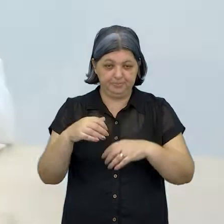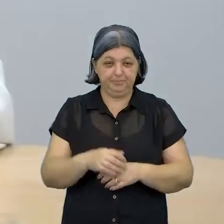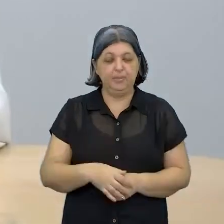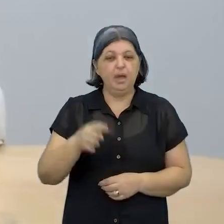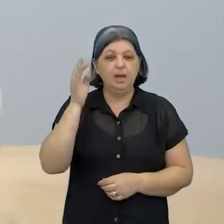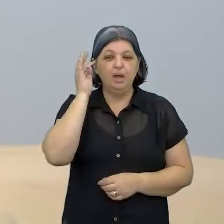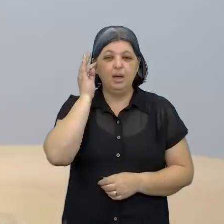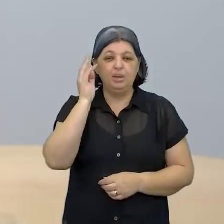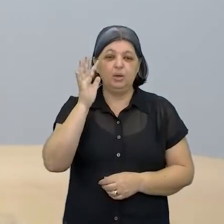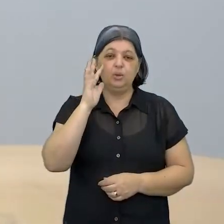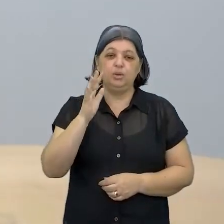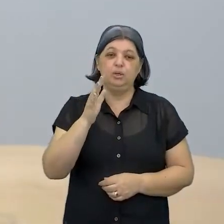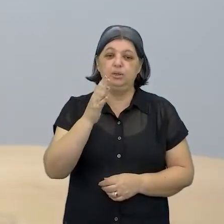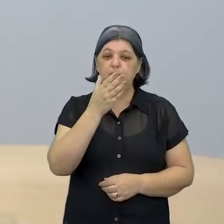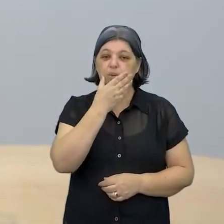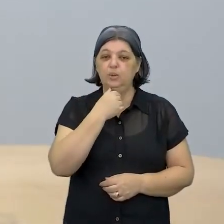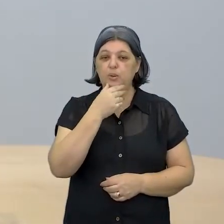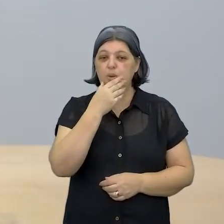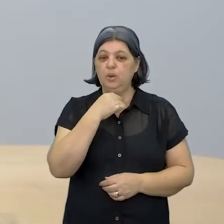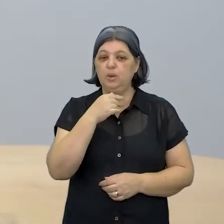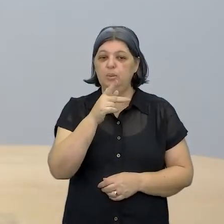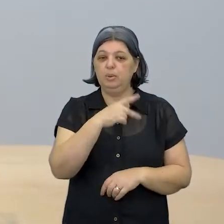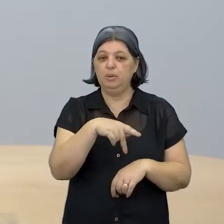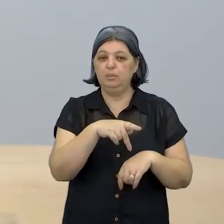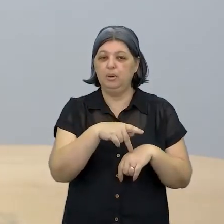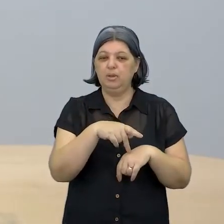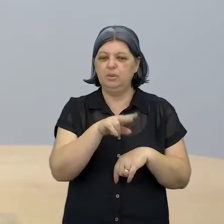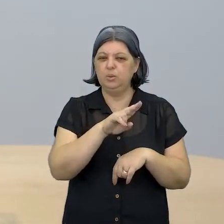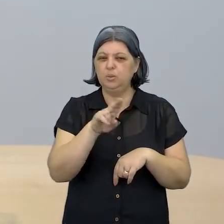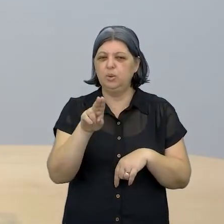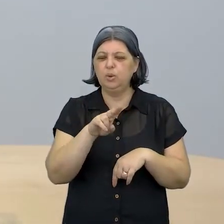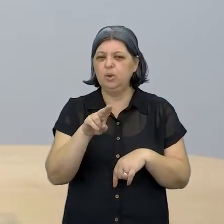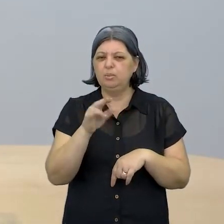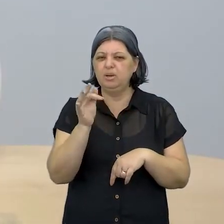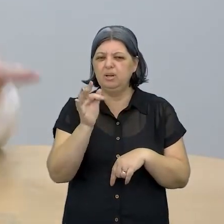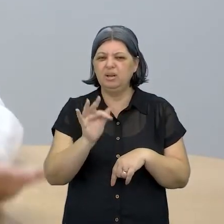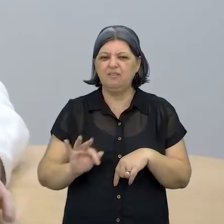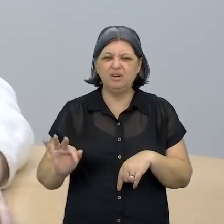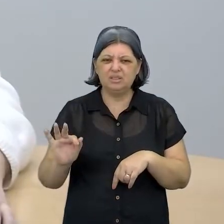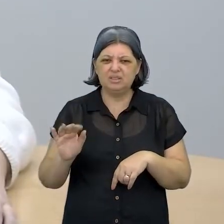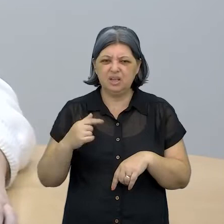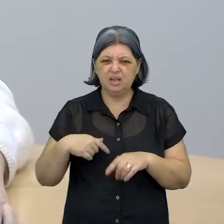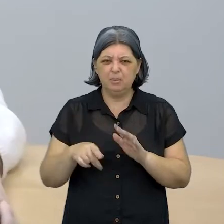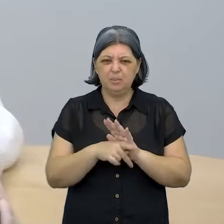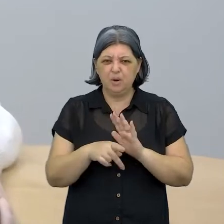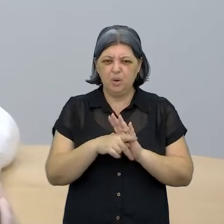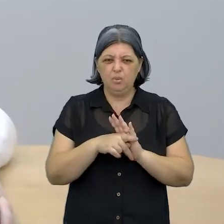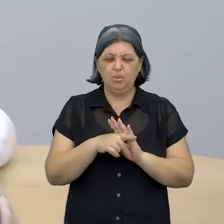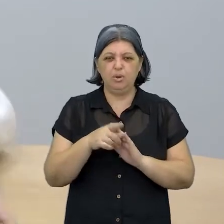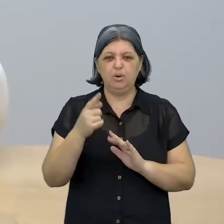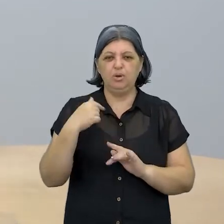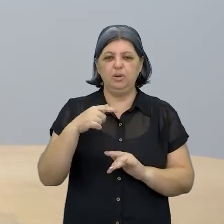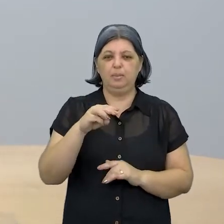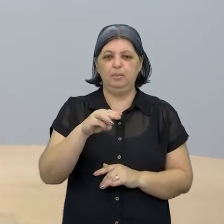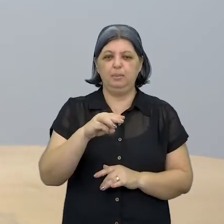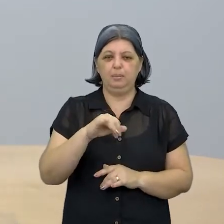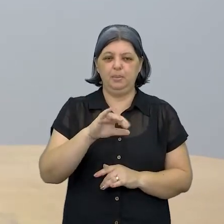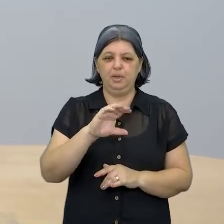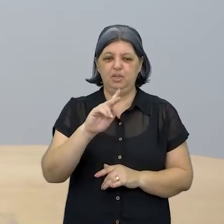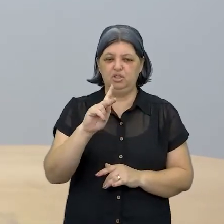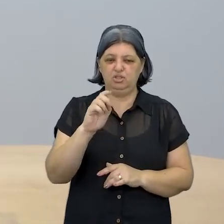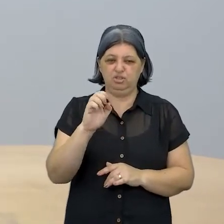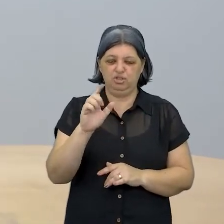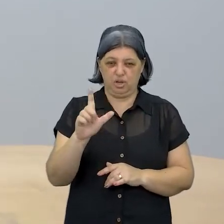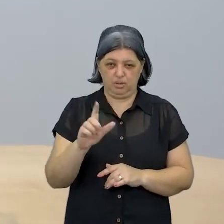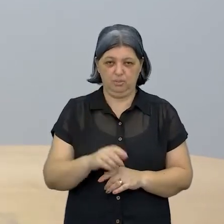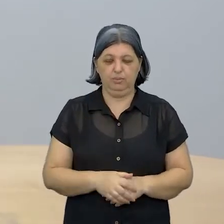autor francês. Quem é que se lembra o nome dele? Era o Michel Foucault, né? A gente ia falando sobre o Michel Foucault,